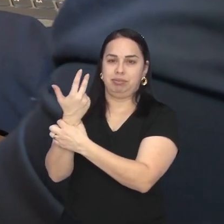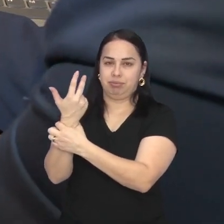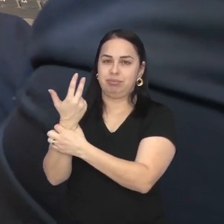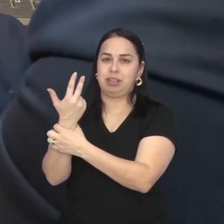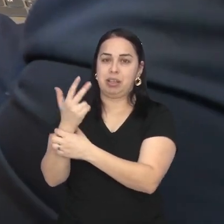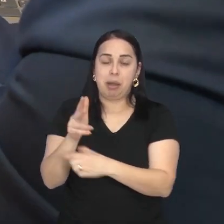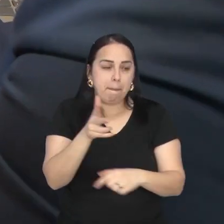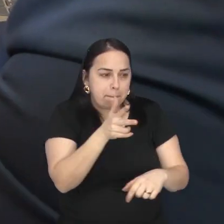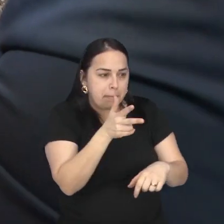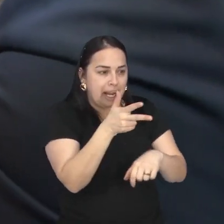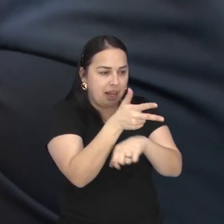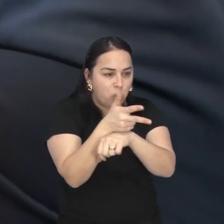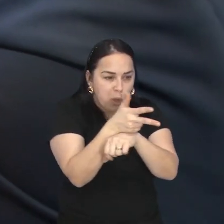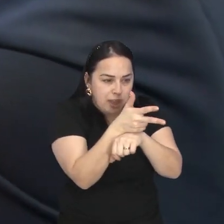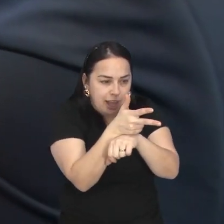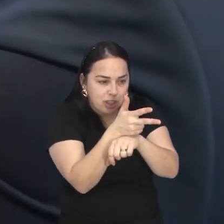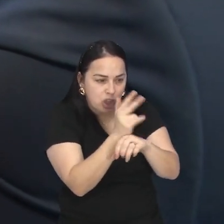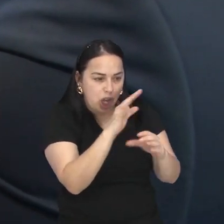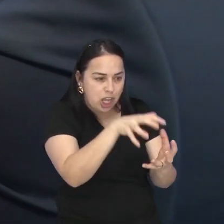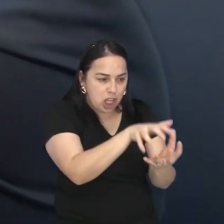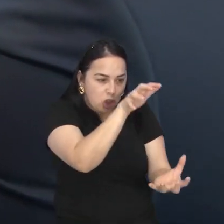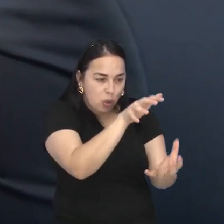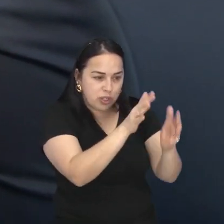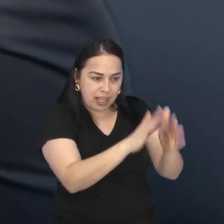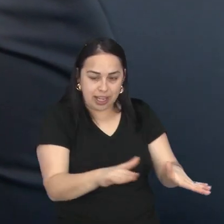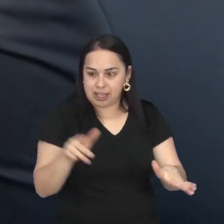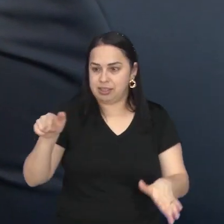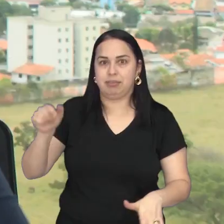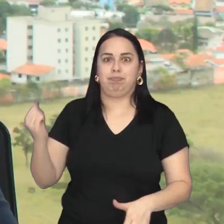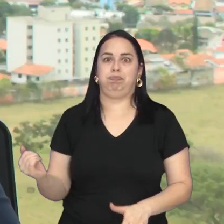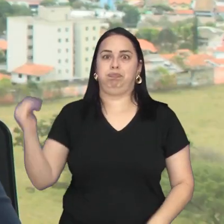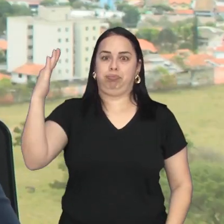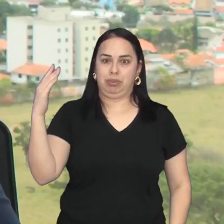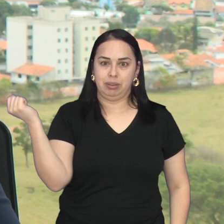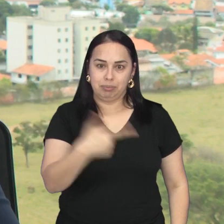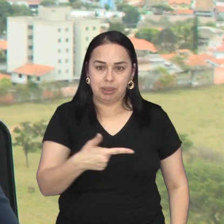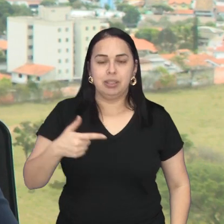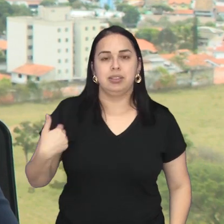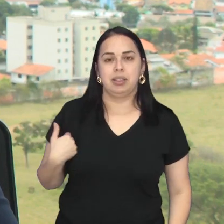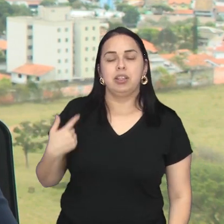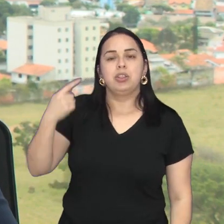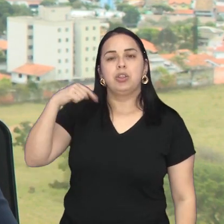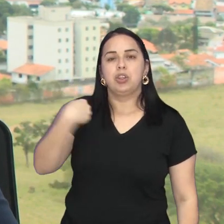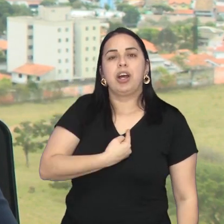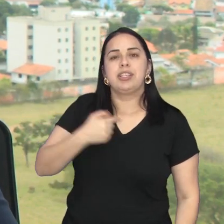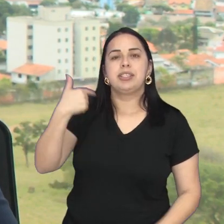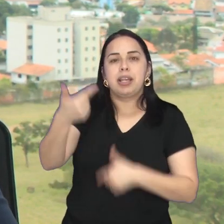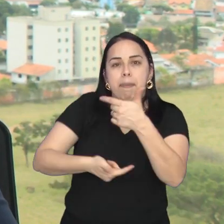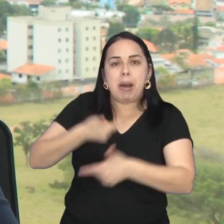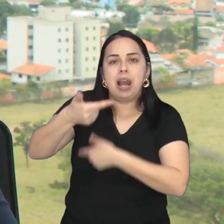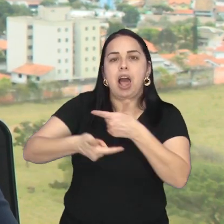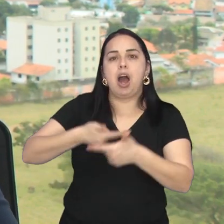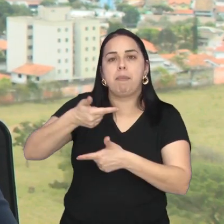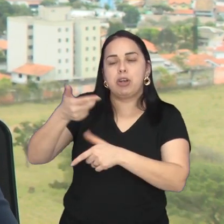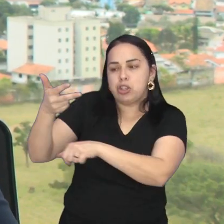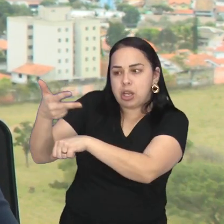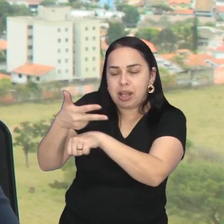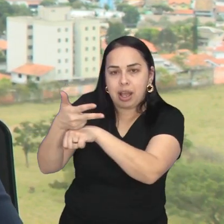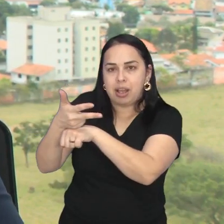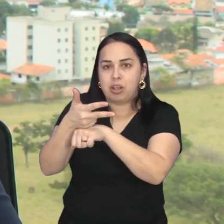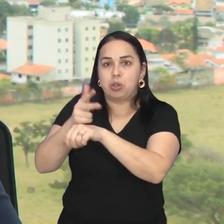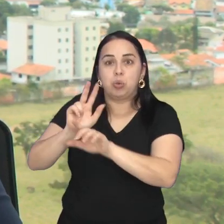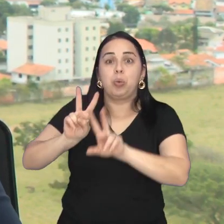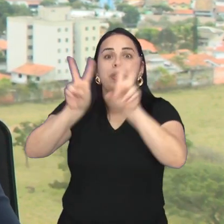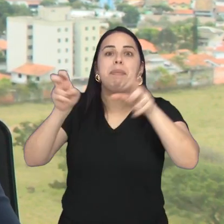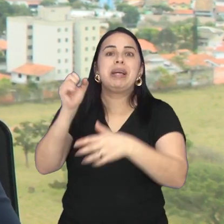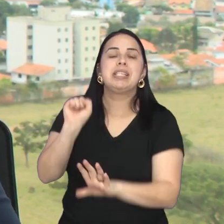Pets supera aquelas destinadas para idosos e crianças nós trabalhamos com tecnologia e gestão de imagens e áudio para o mercado